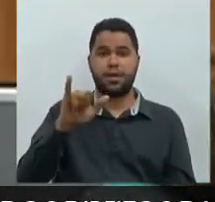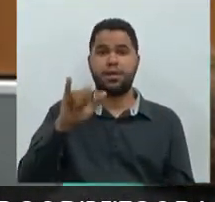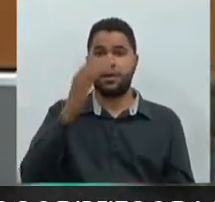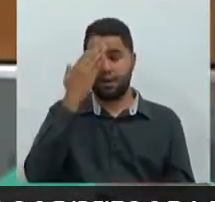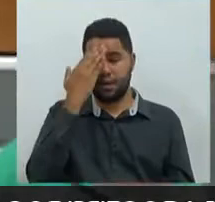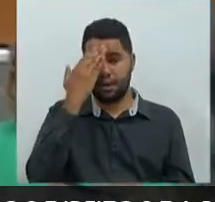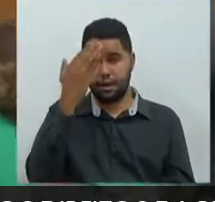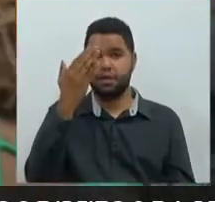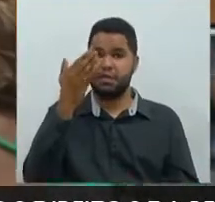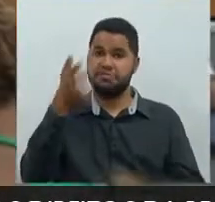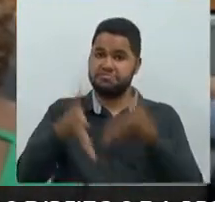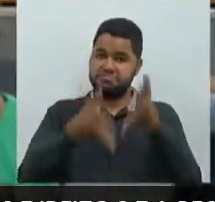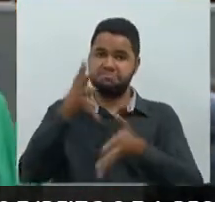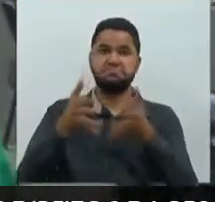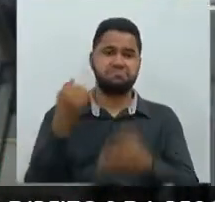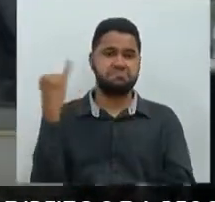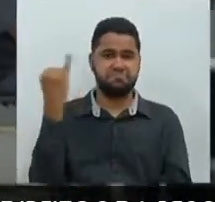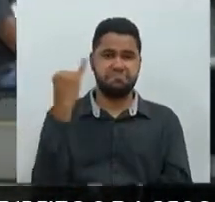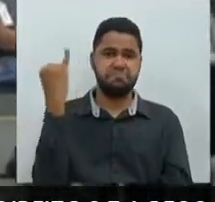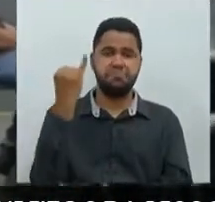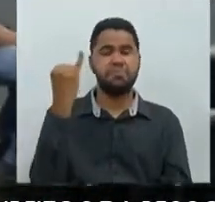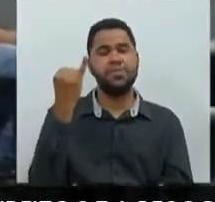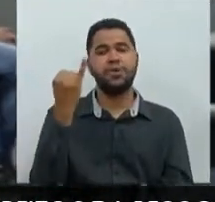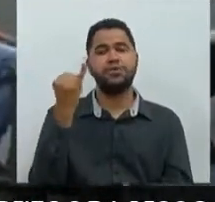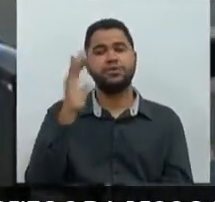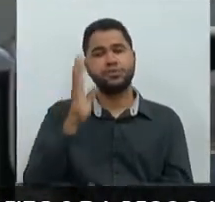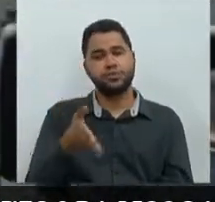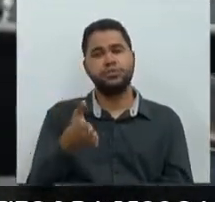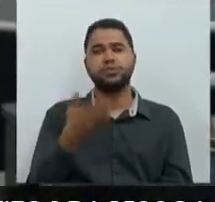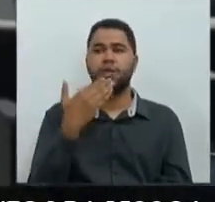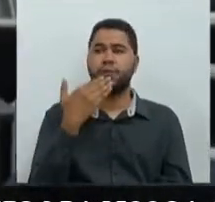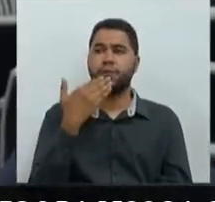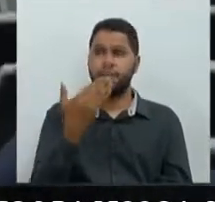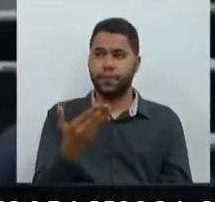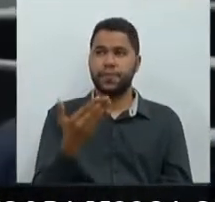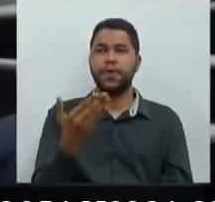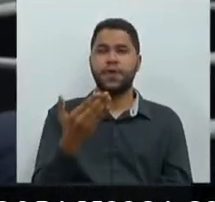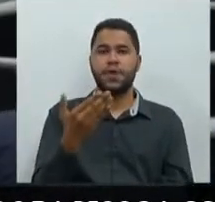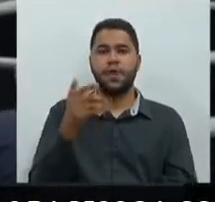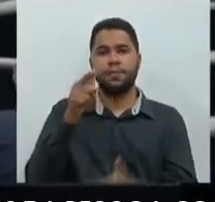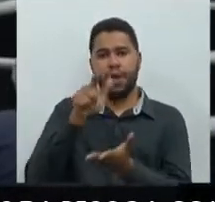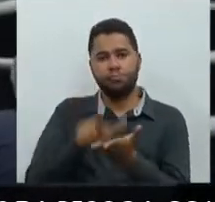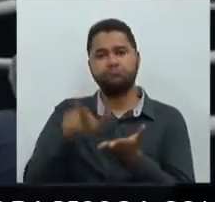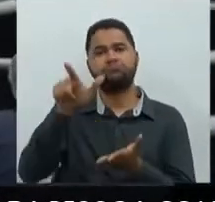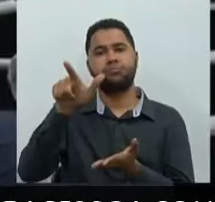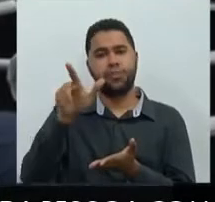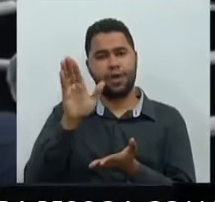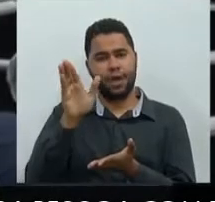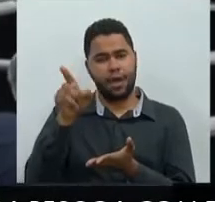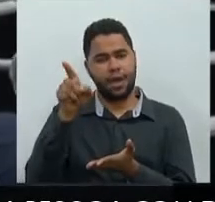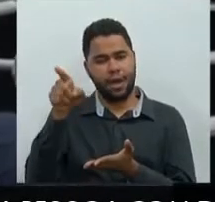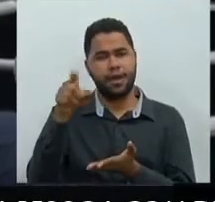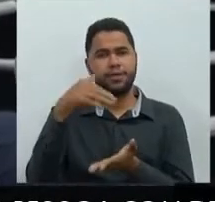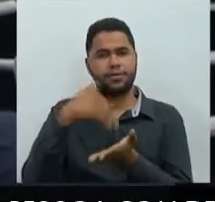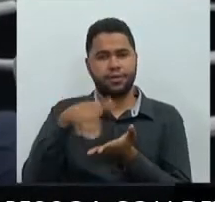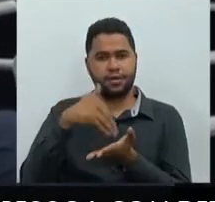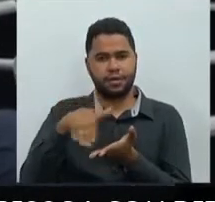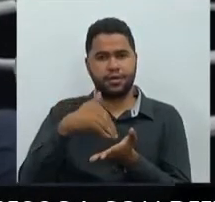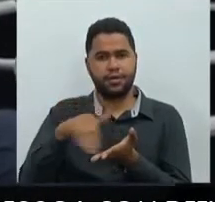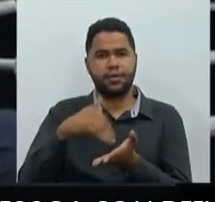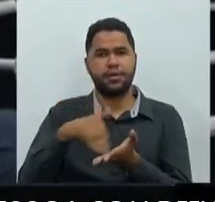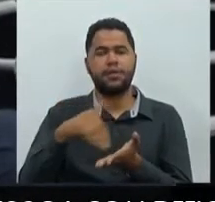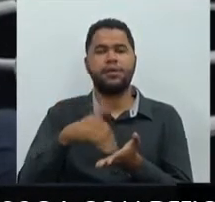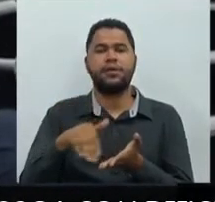agradeço aí a sua fala, é importante, vamos aqui já produzir o requerimento para encaminhamento à secretaria, nossa